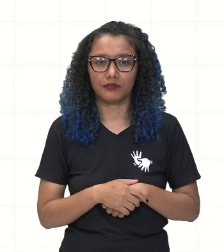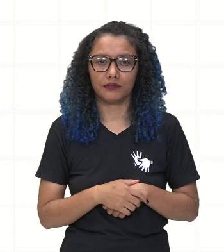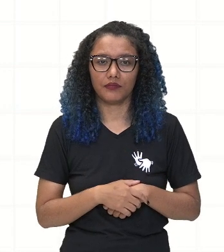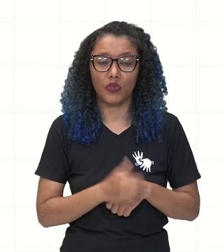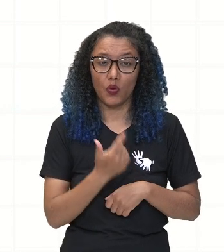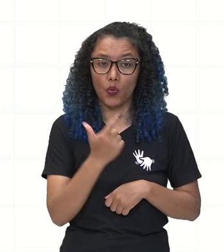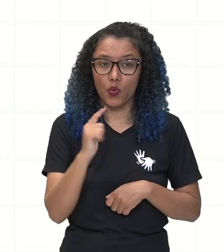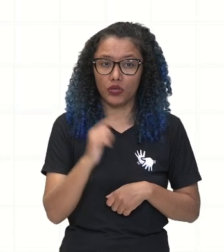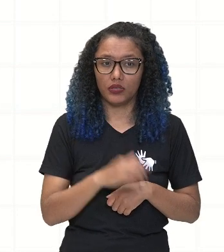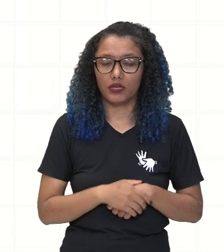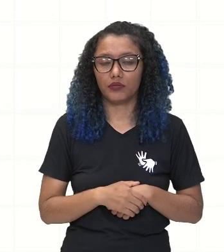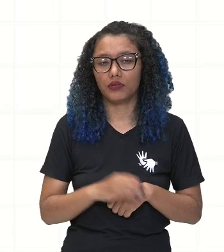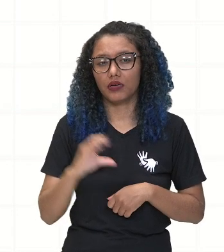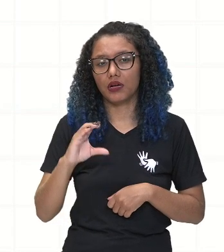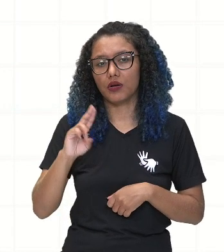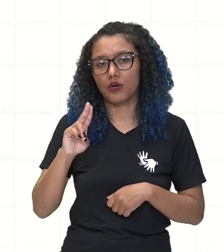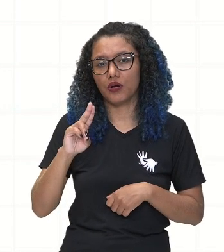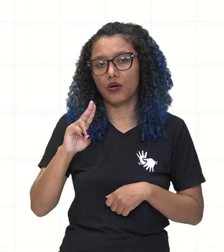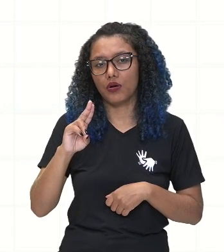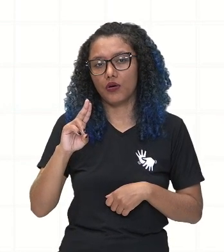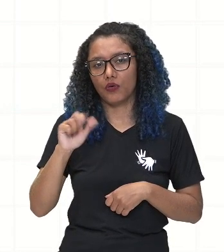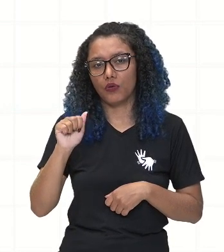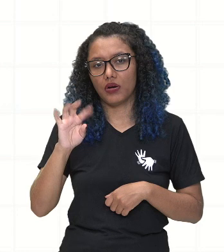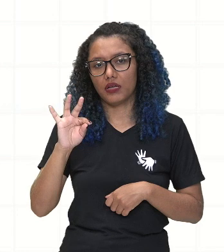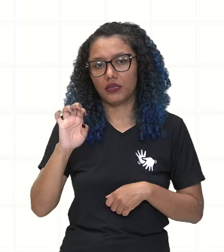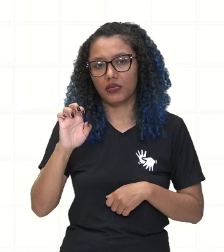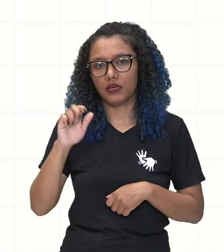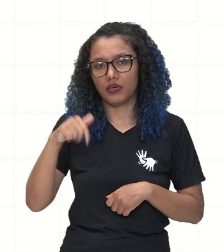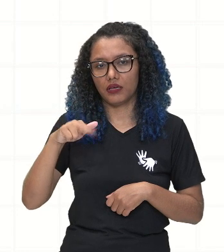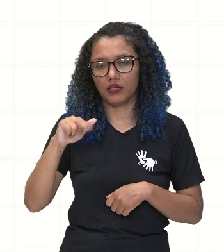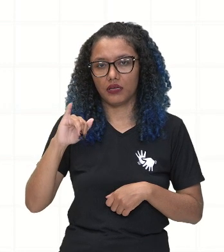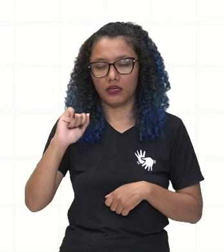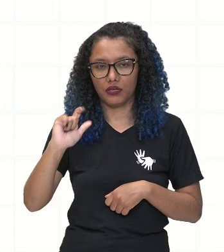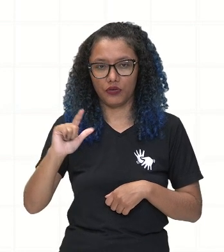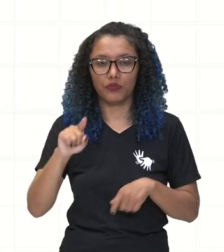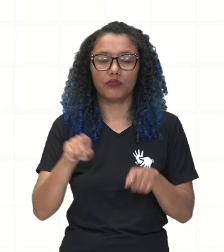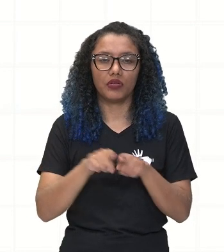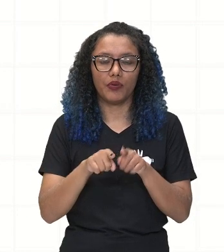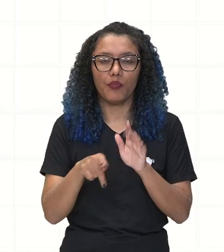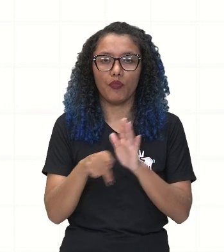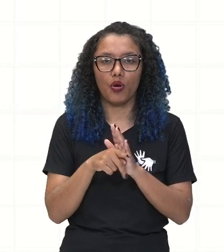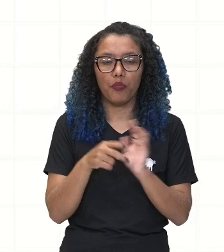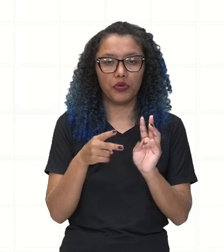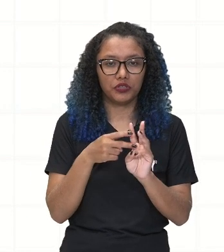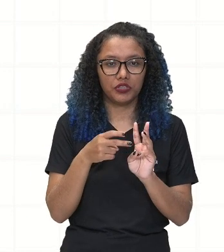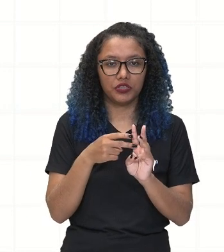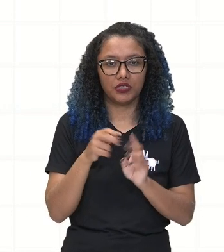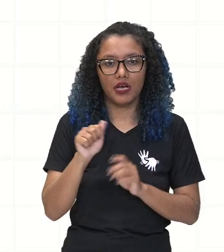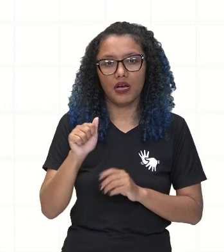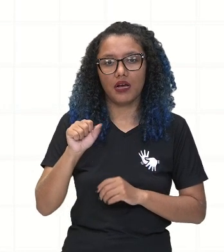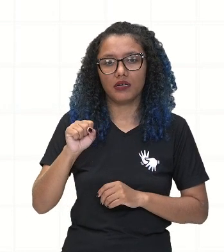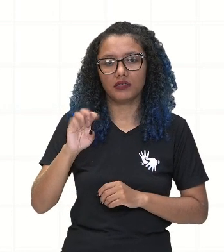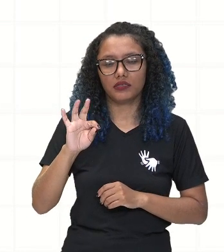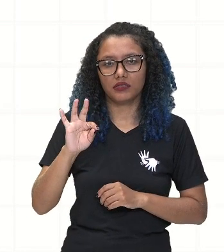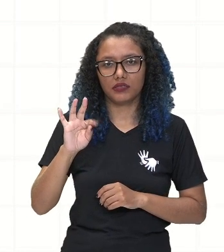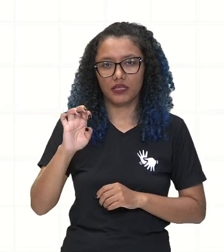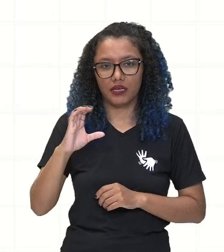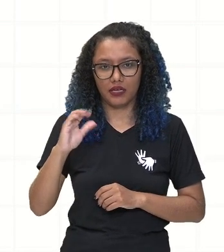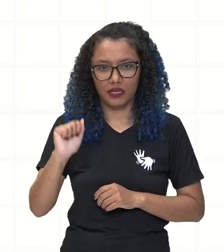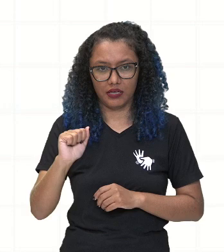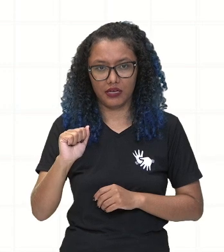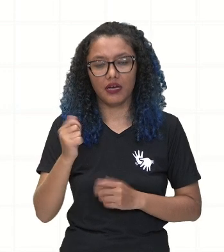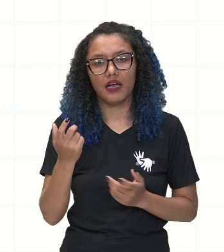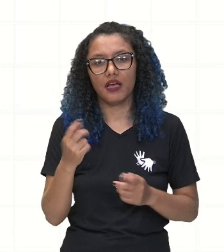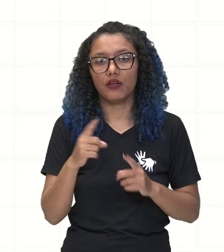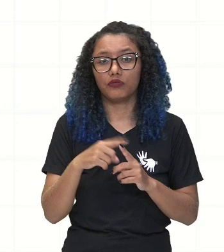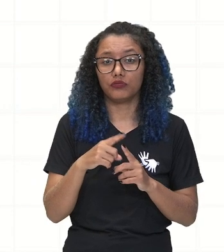Temos também o quatequil, que também era uma prática utilizada pelos astecas, que era uma forma de se explorar a mão